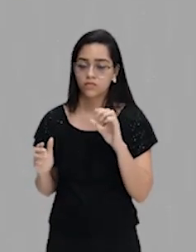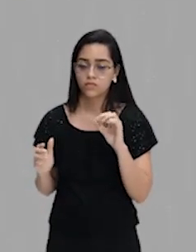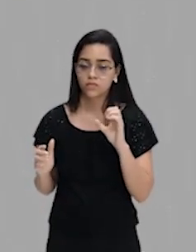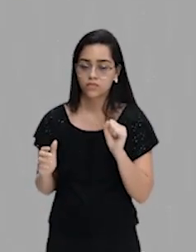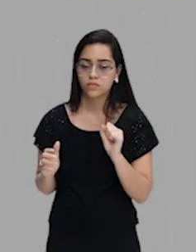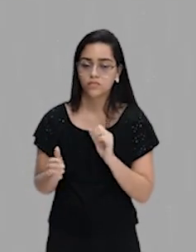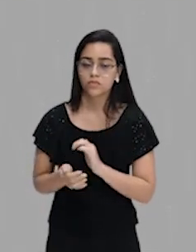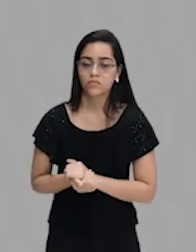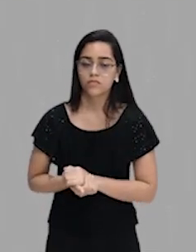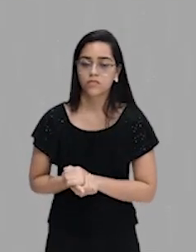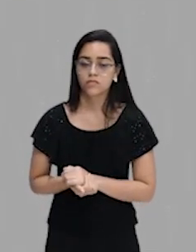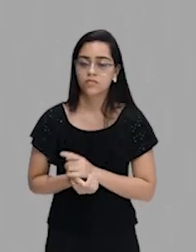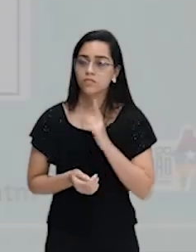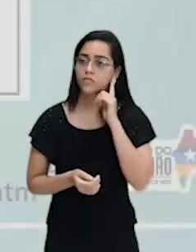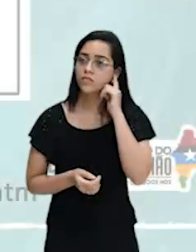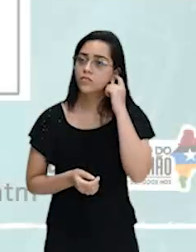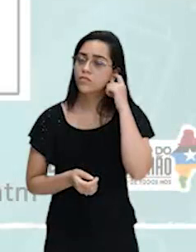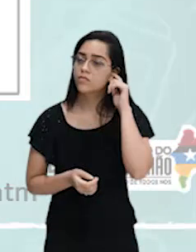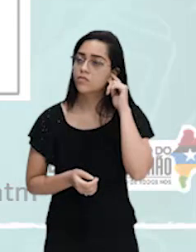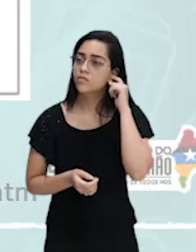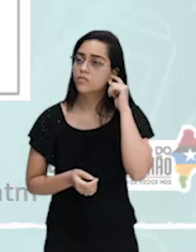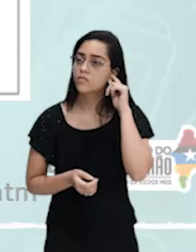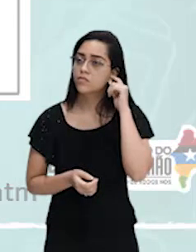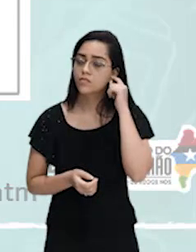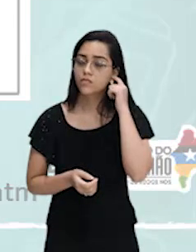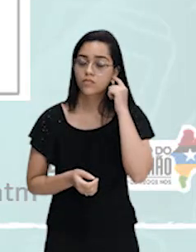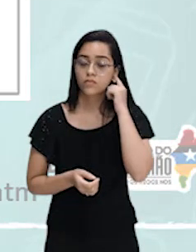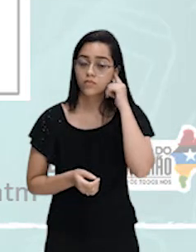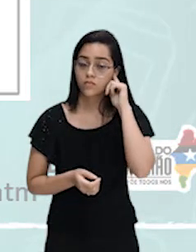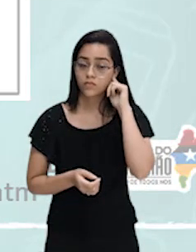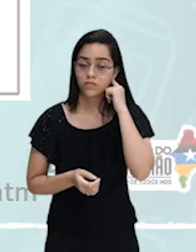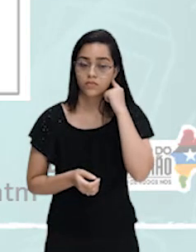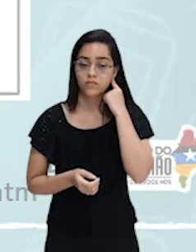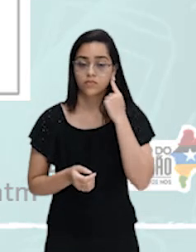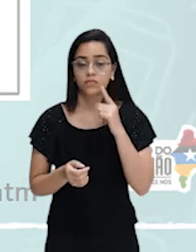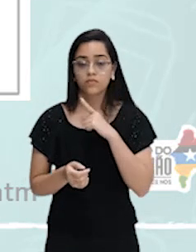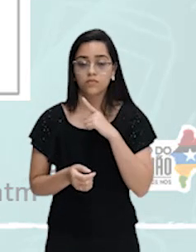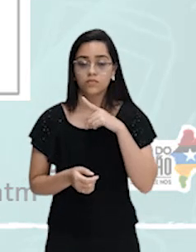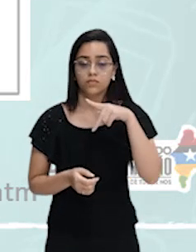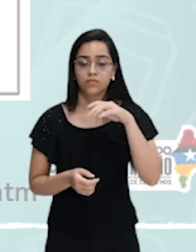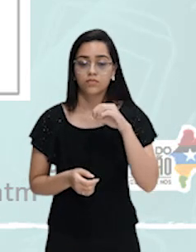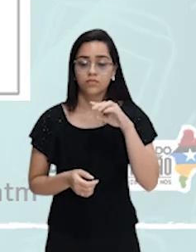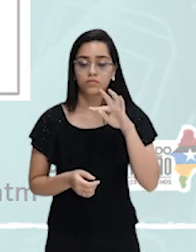ok? Bom, ponto geográfico norte.